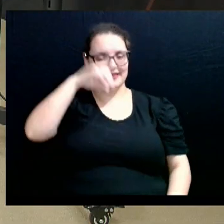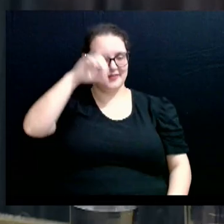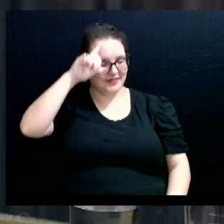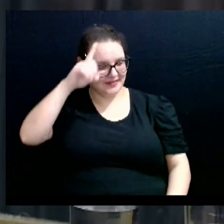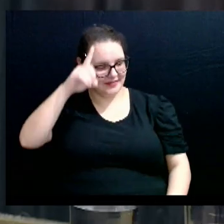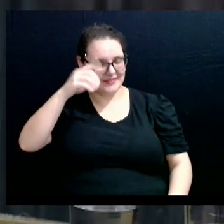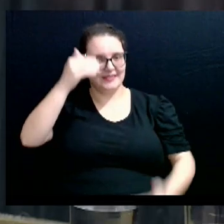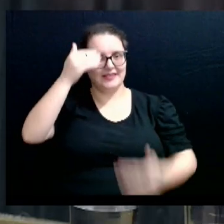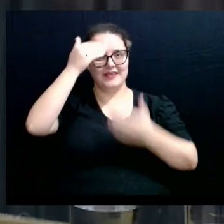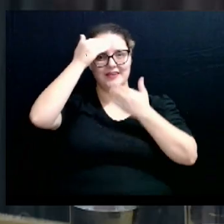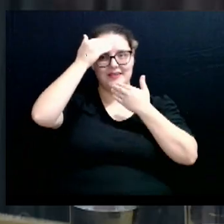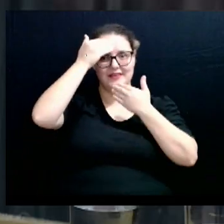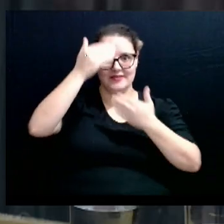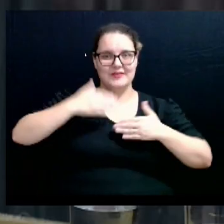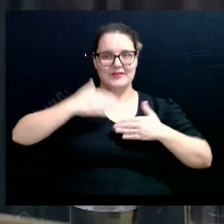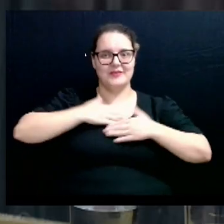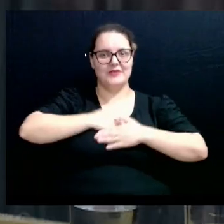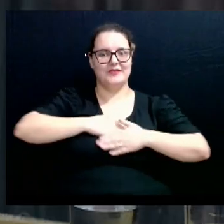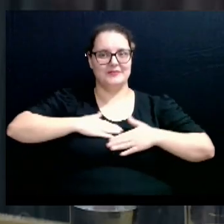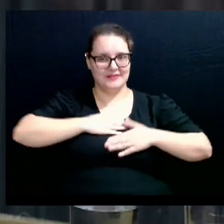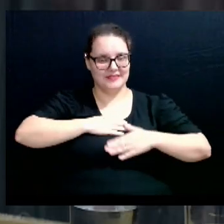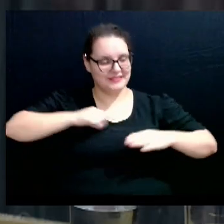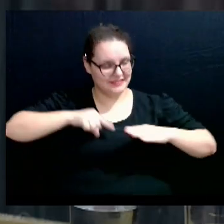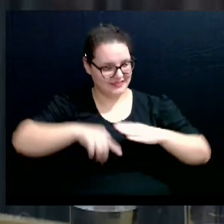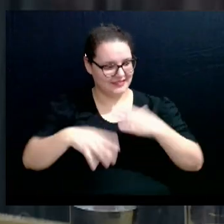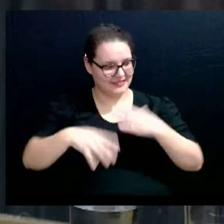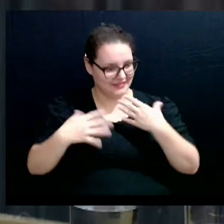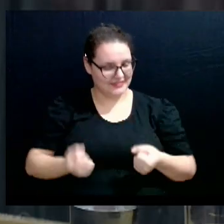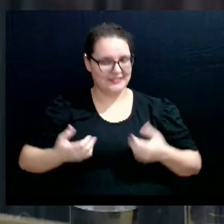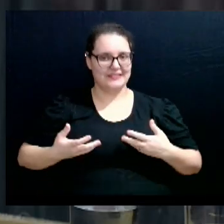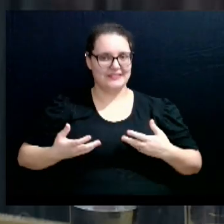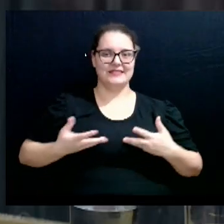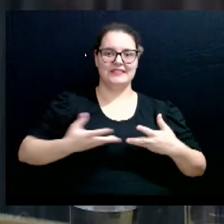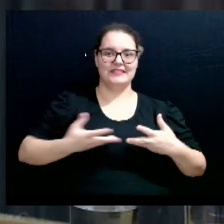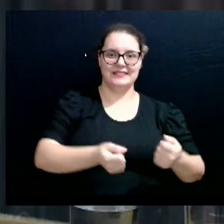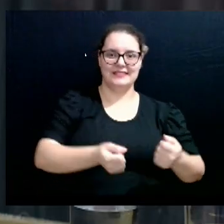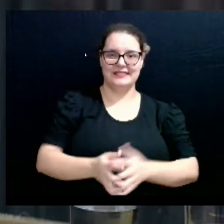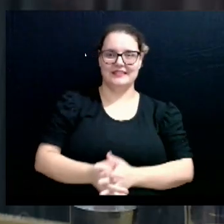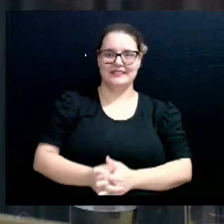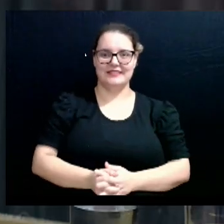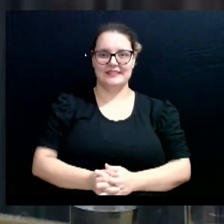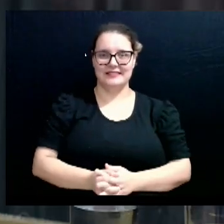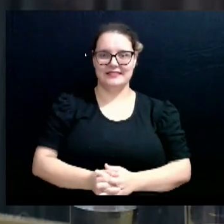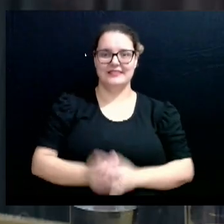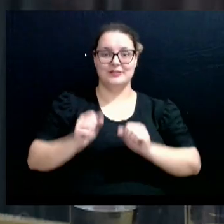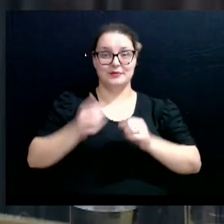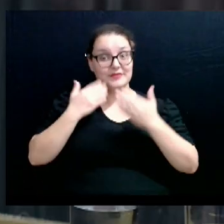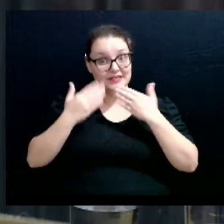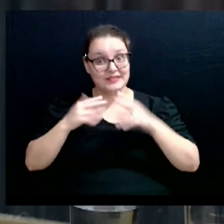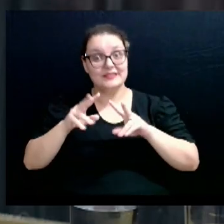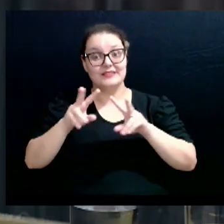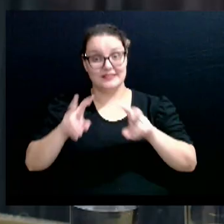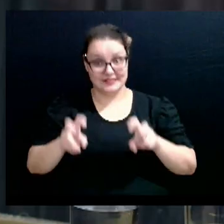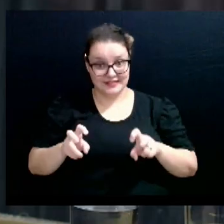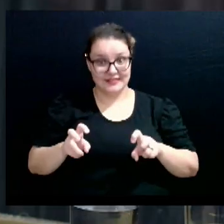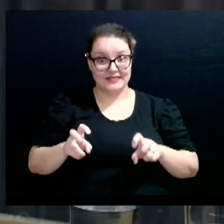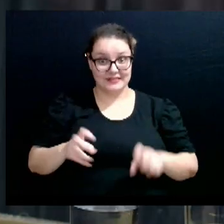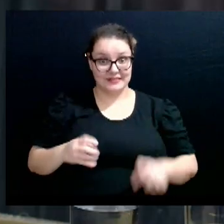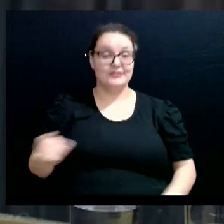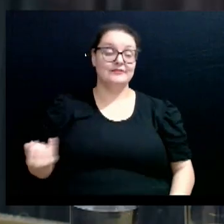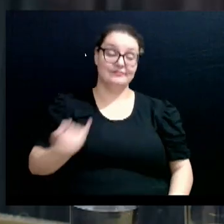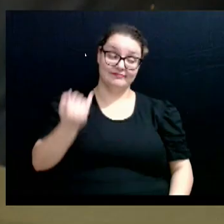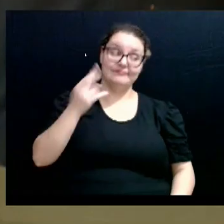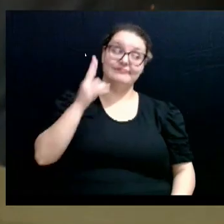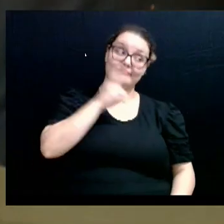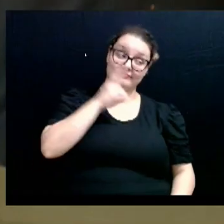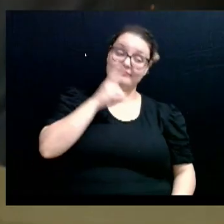prazer imenso estar aqui, receber seu convite e poder falar um pouco desse tema de tamanha urgência e